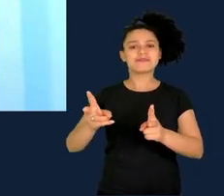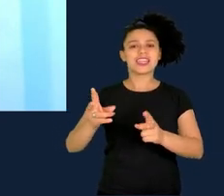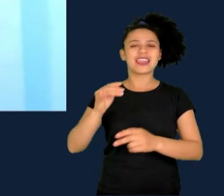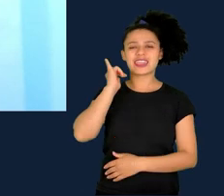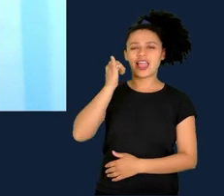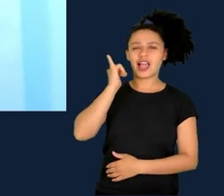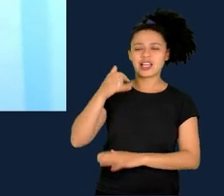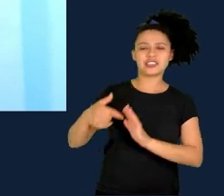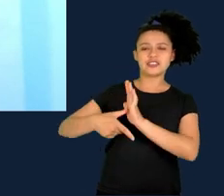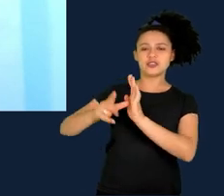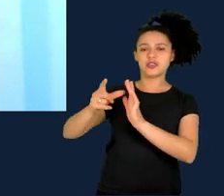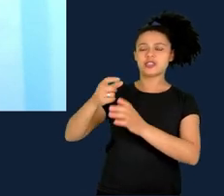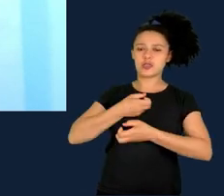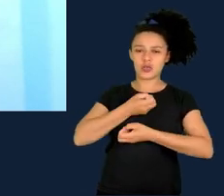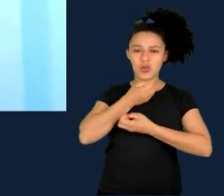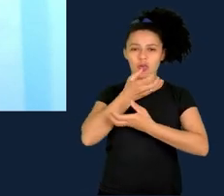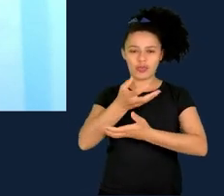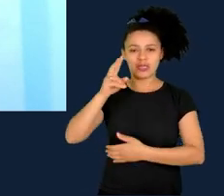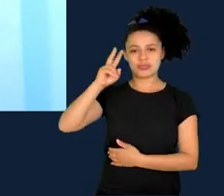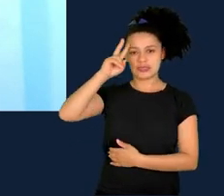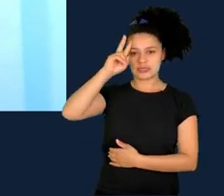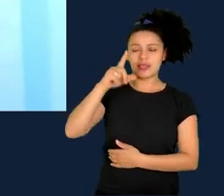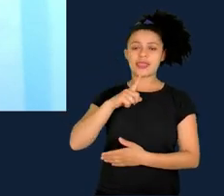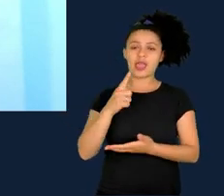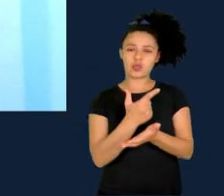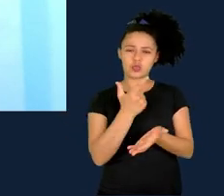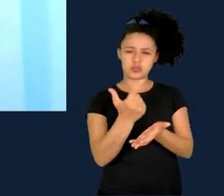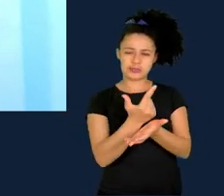gente contava essa história. Tem esse livro